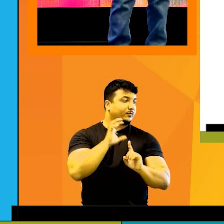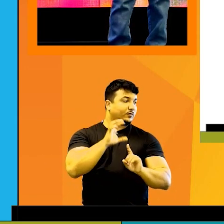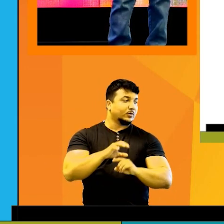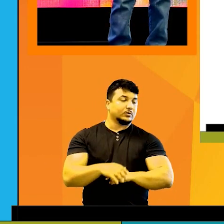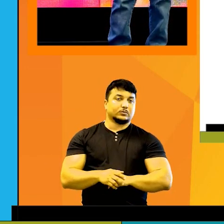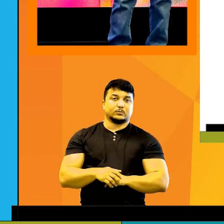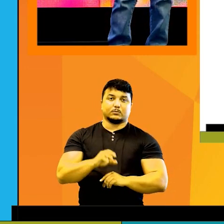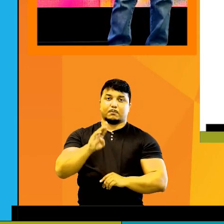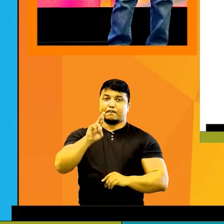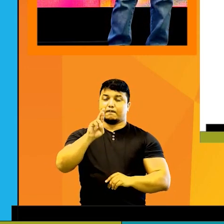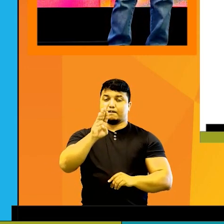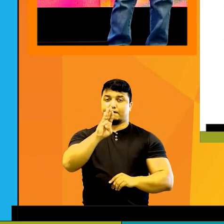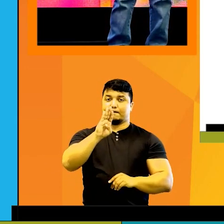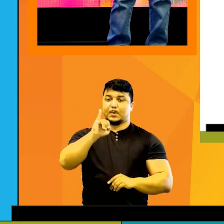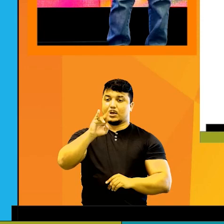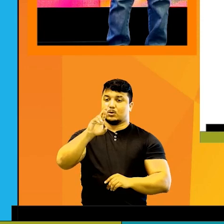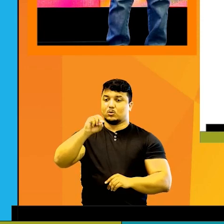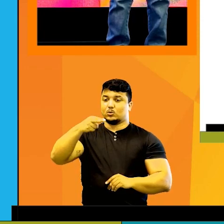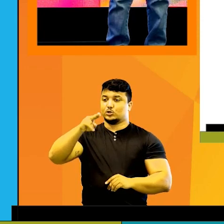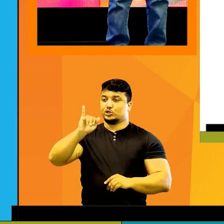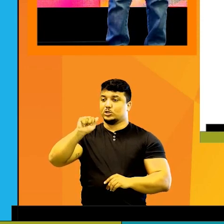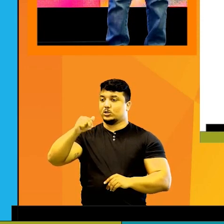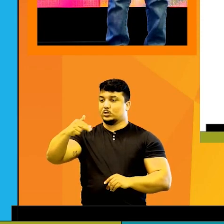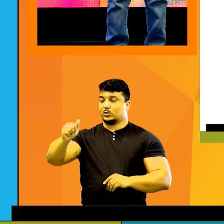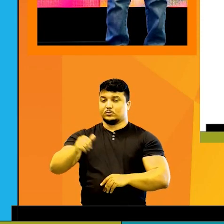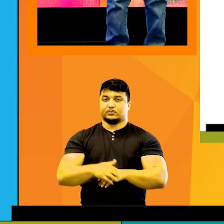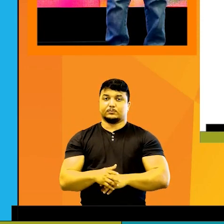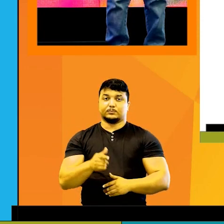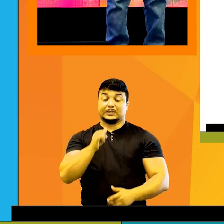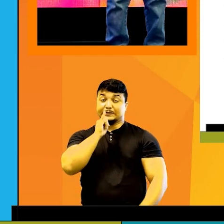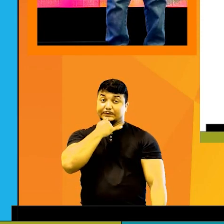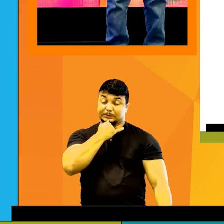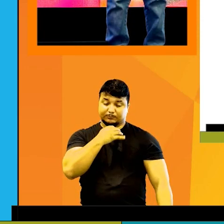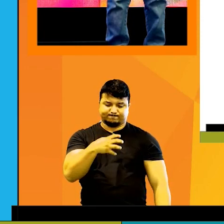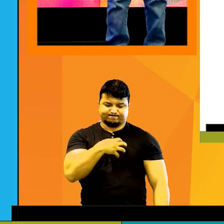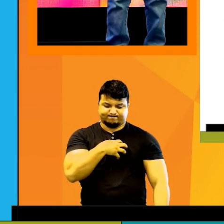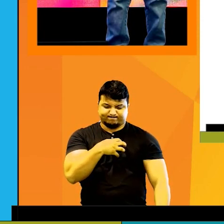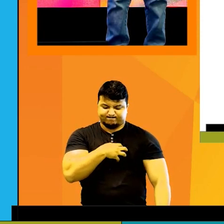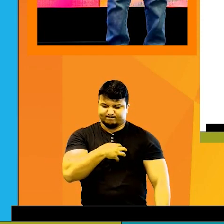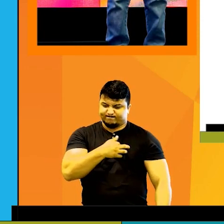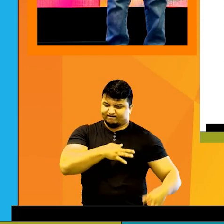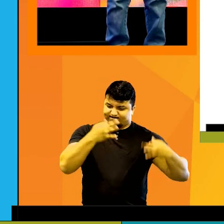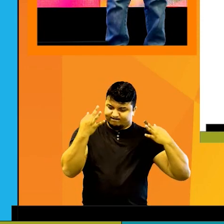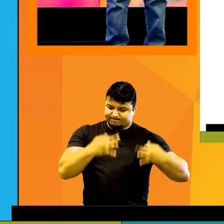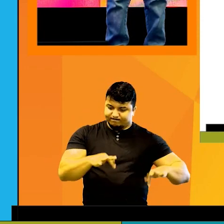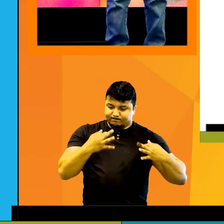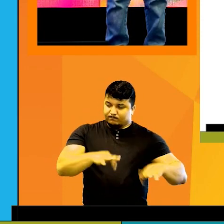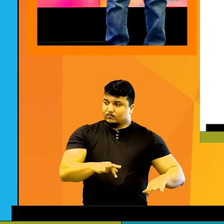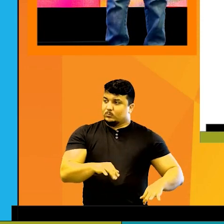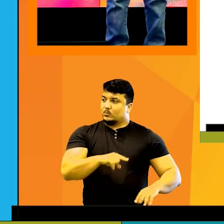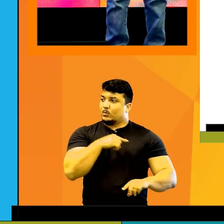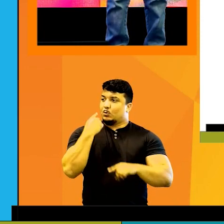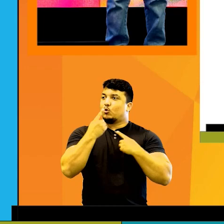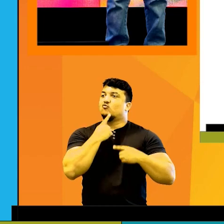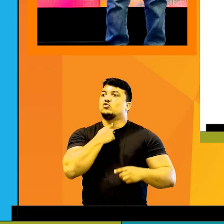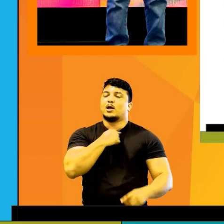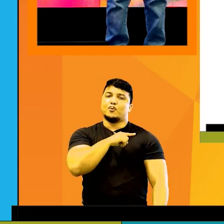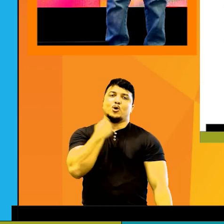geração byroniana, triste, dolorosa, dorida, sofrida, e morriam de vontade de